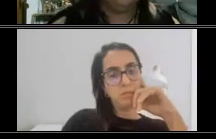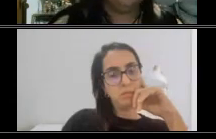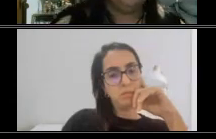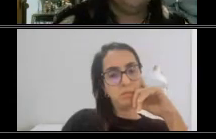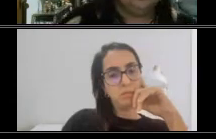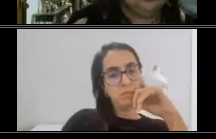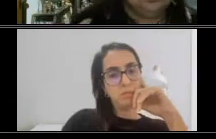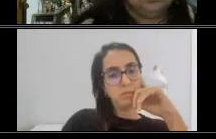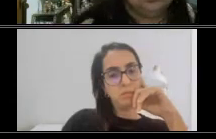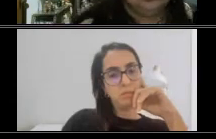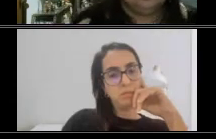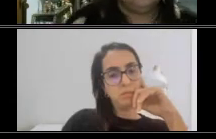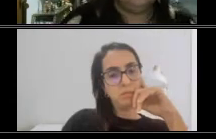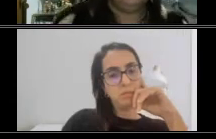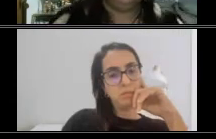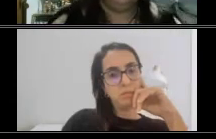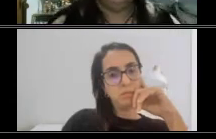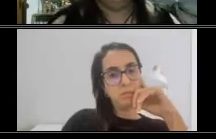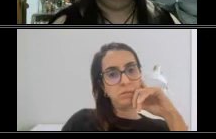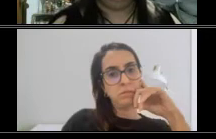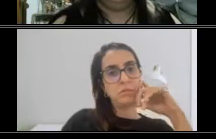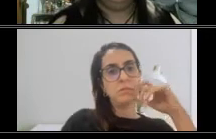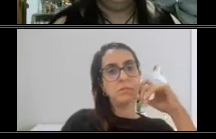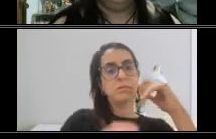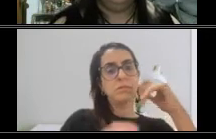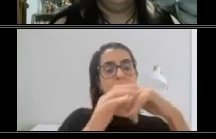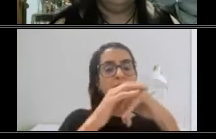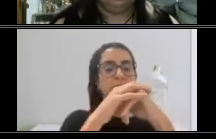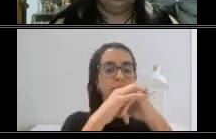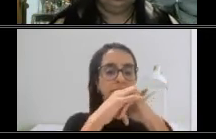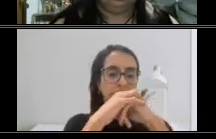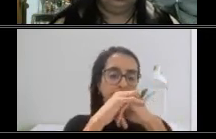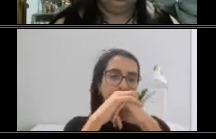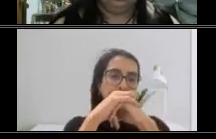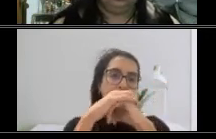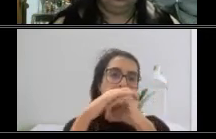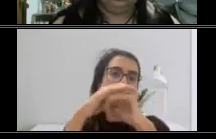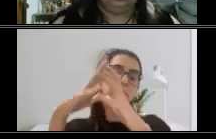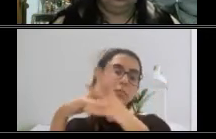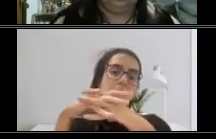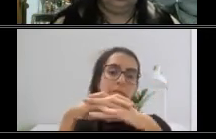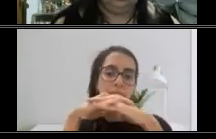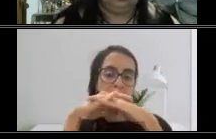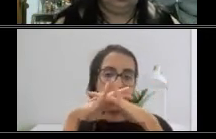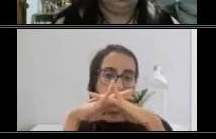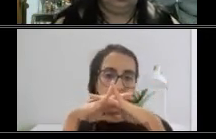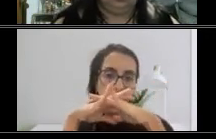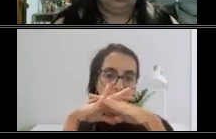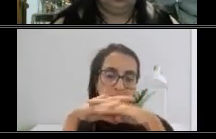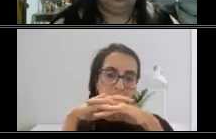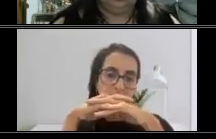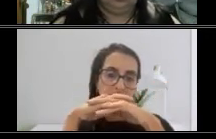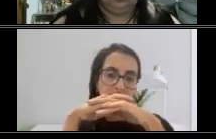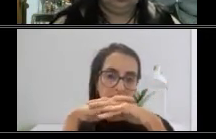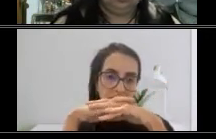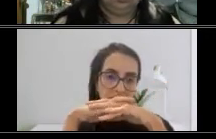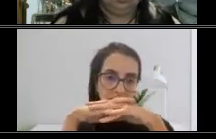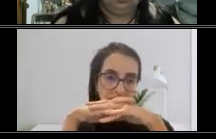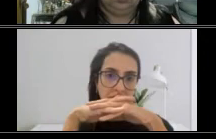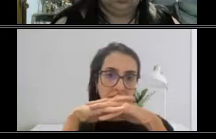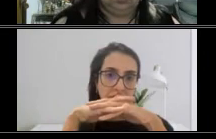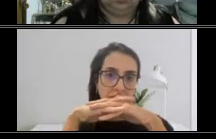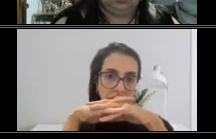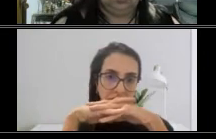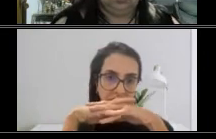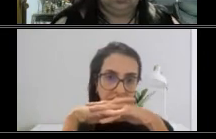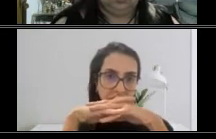prazer, atenção. No caso da noradrenalina, mais relacionado com memória, estado de alerta